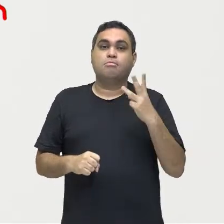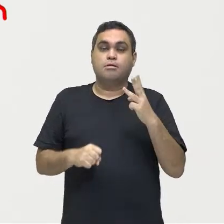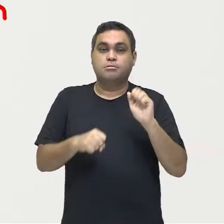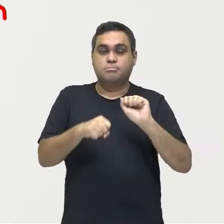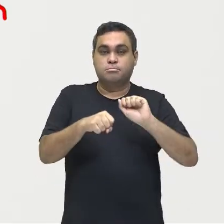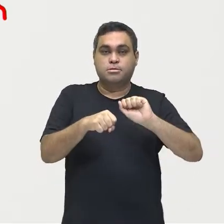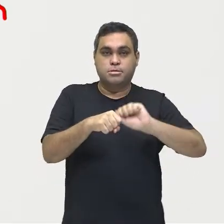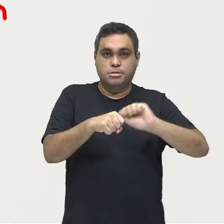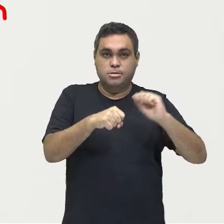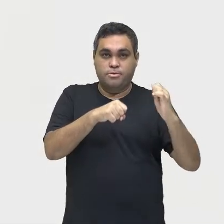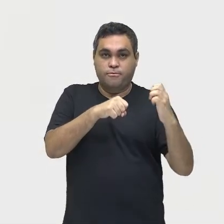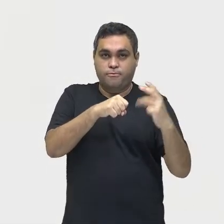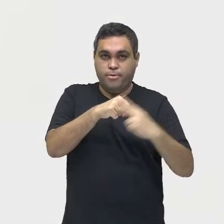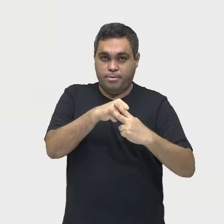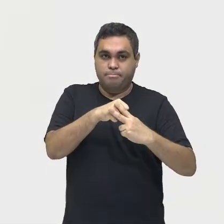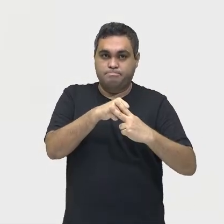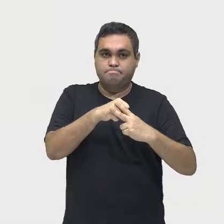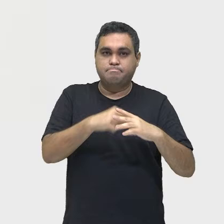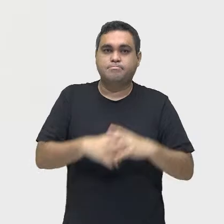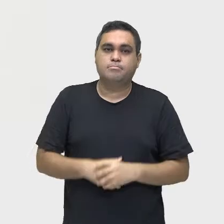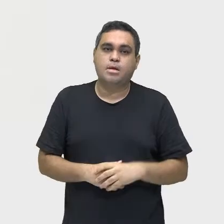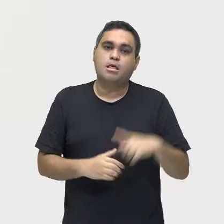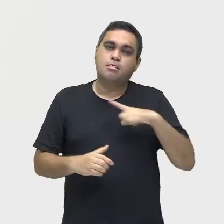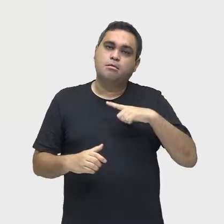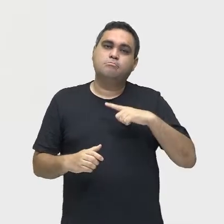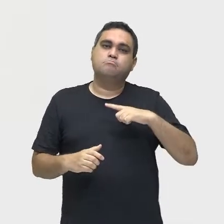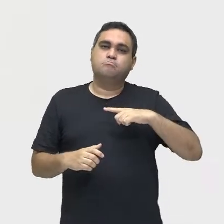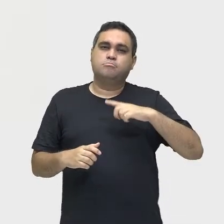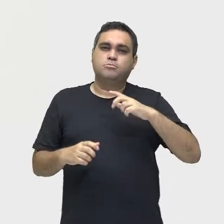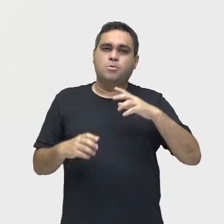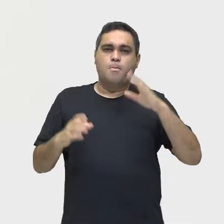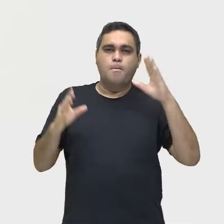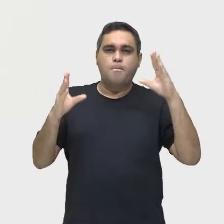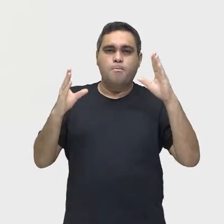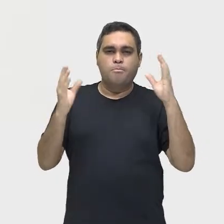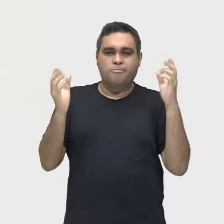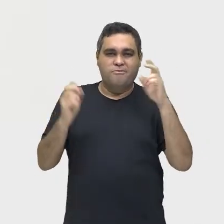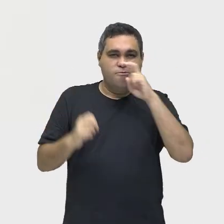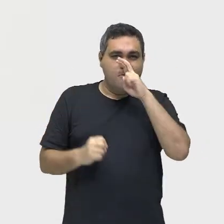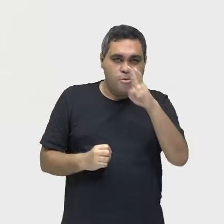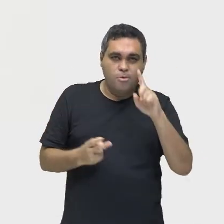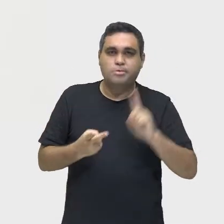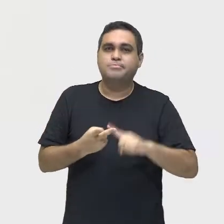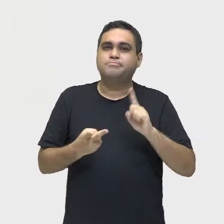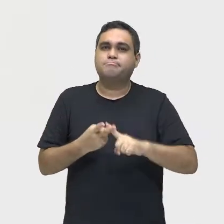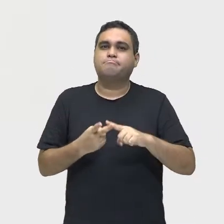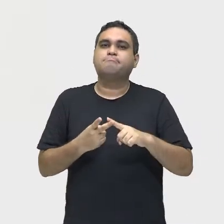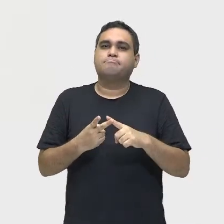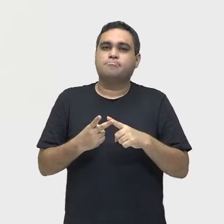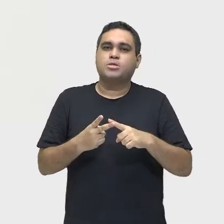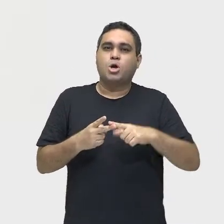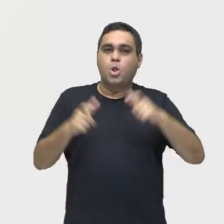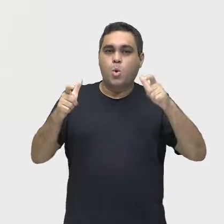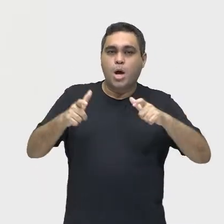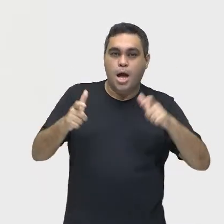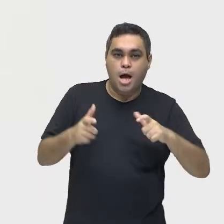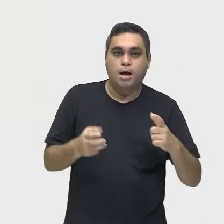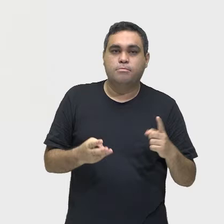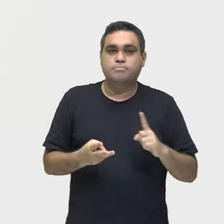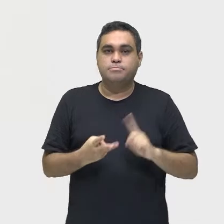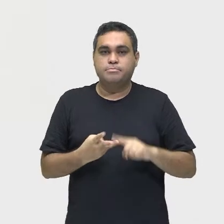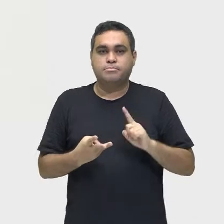tempo e outro de lugar, correto? E o verbo nevar. O verbo nevar é um verbo impessoal.